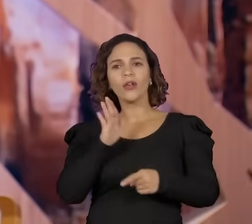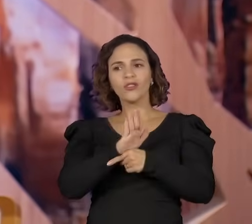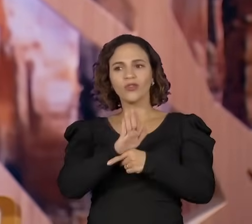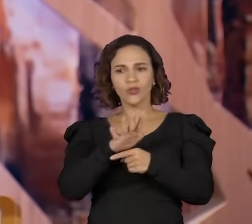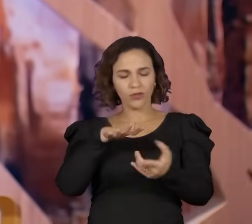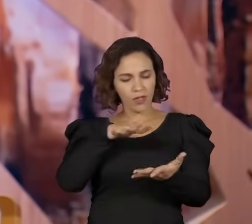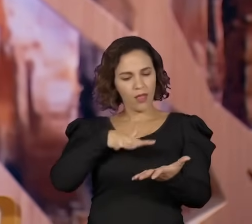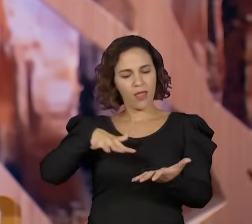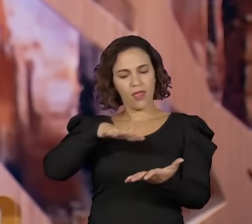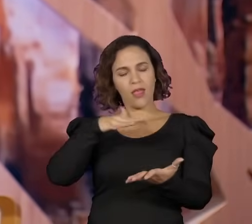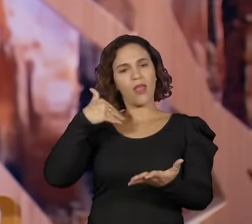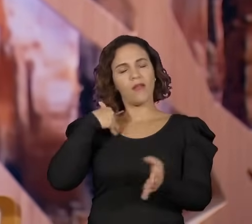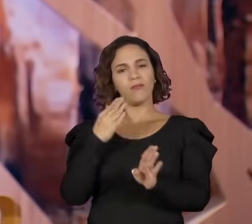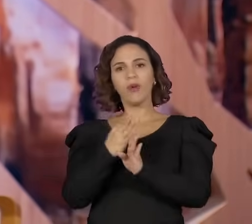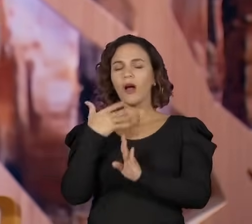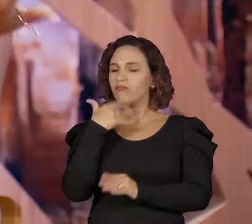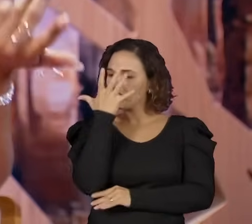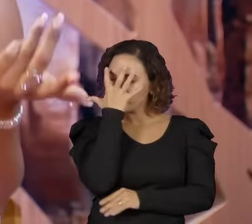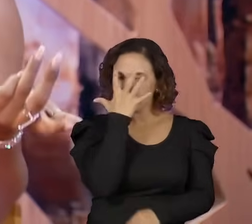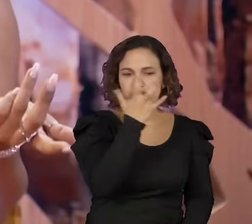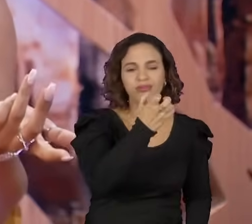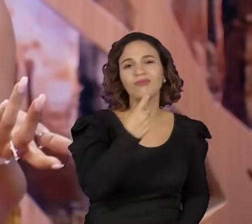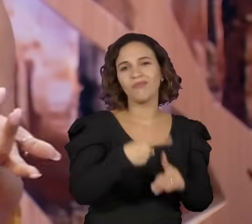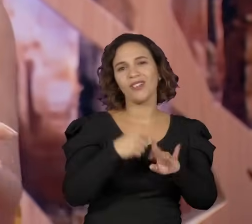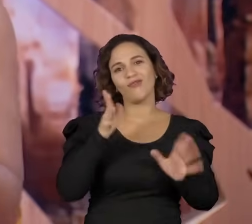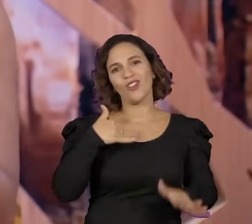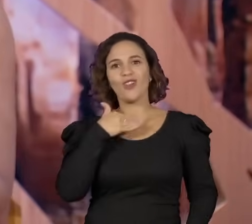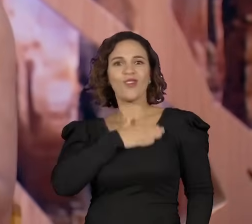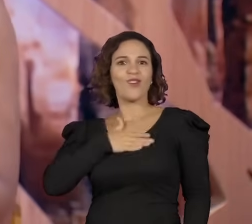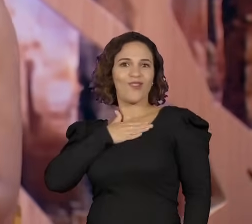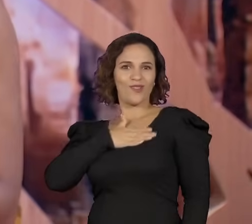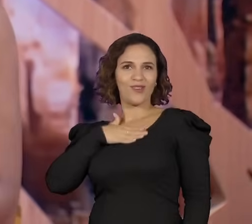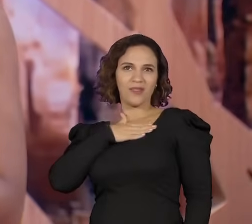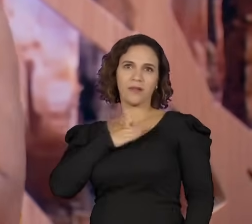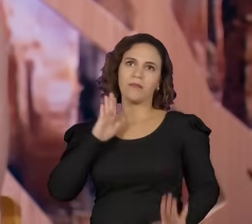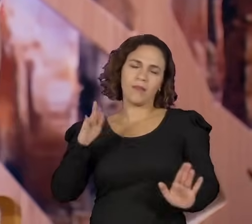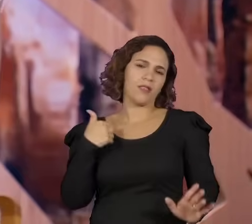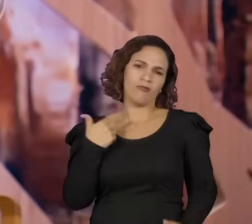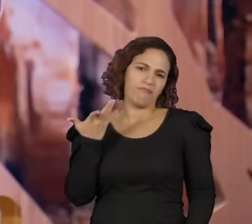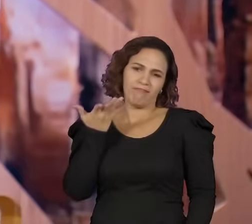fiquei aficionada, porque eu já gostava de esoterismo, mas é isso, era uma